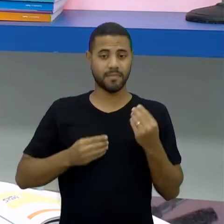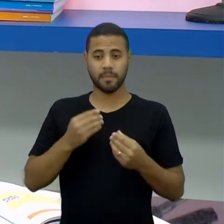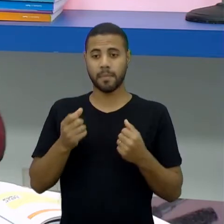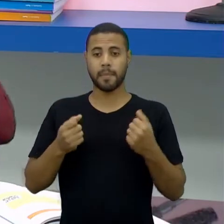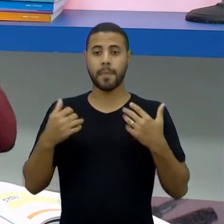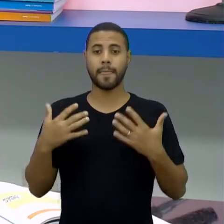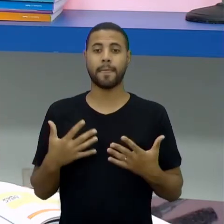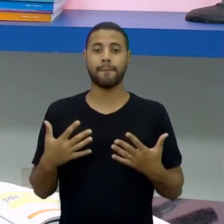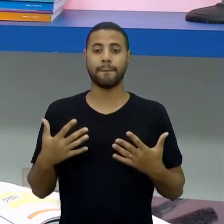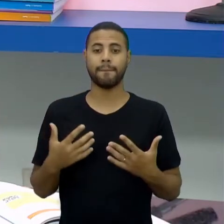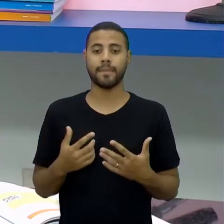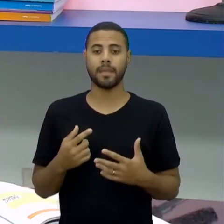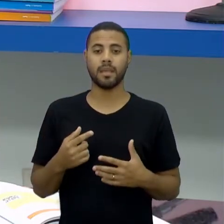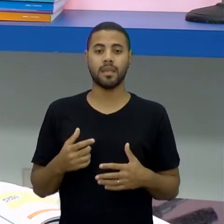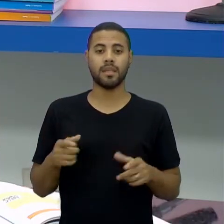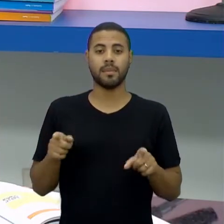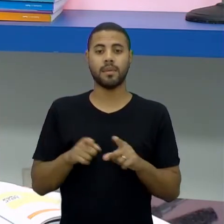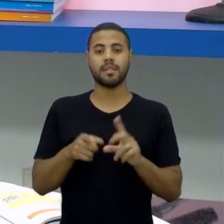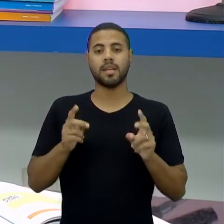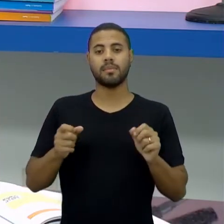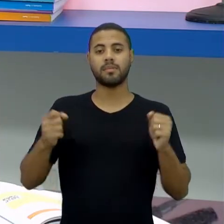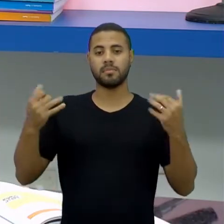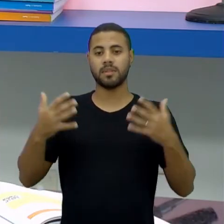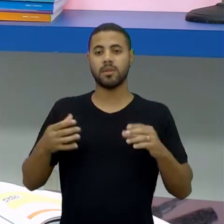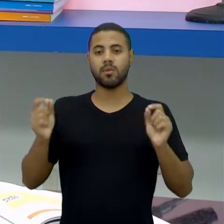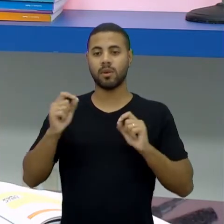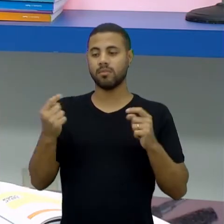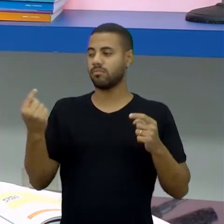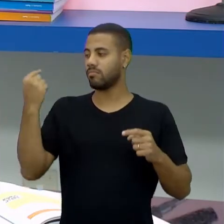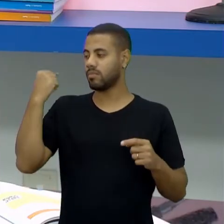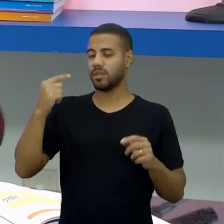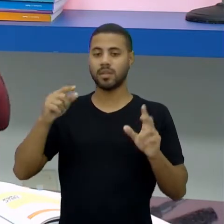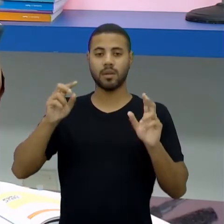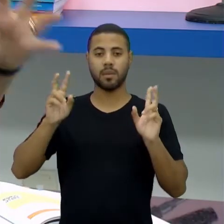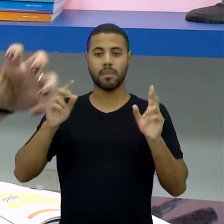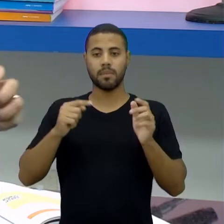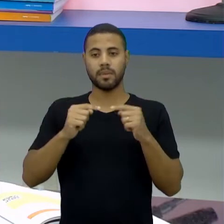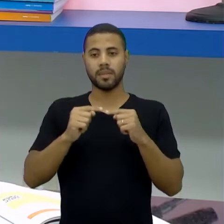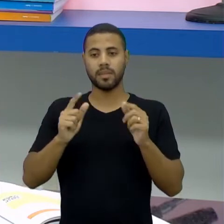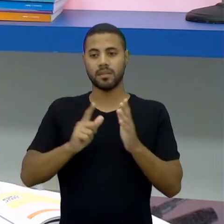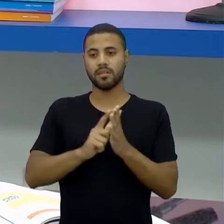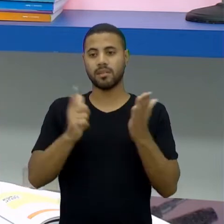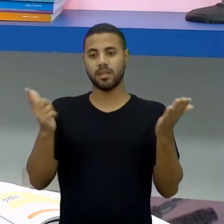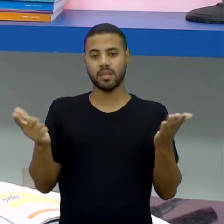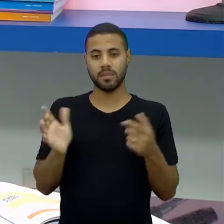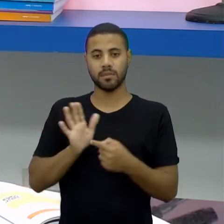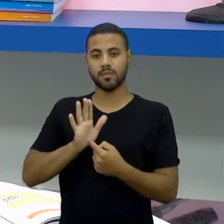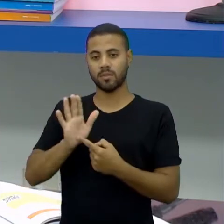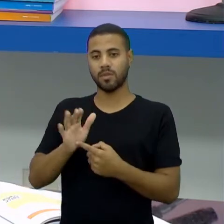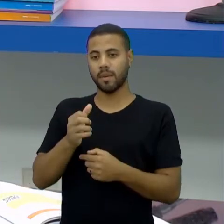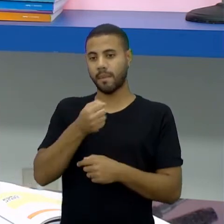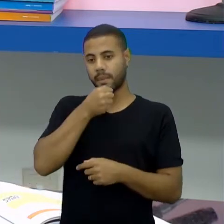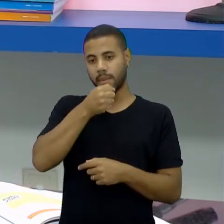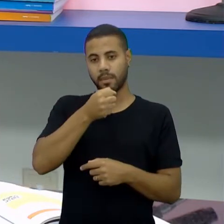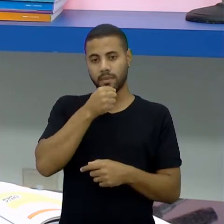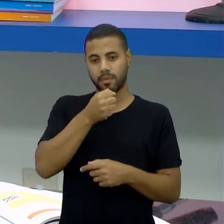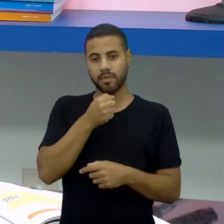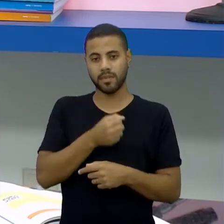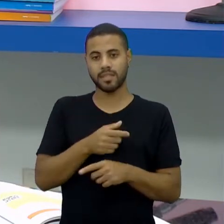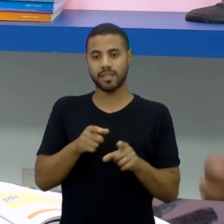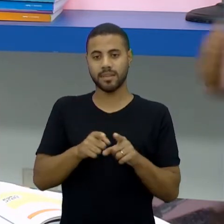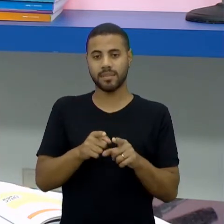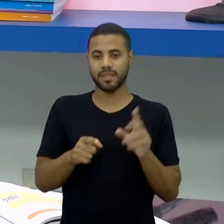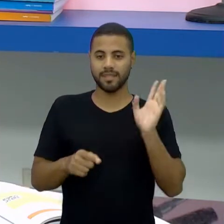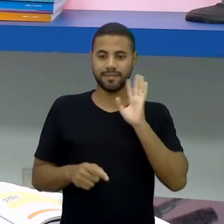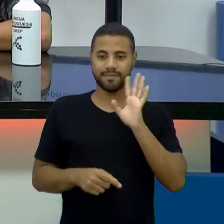pouco o nosso cenário, a gente sempre coloca aqui algo que remeta ao jornalismo, né, o microfone. É verdade. Fica bem bacana aí, tem